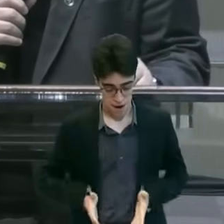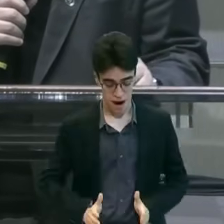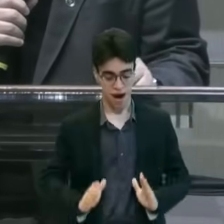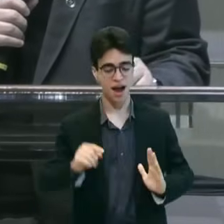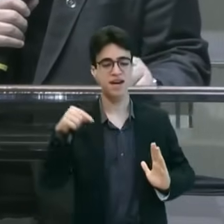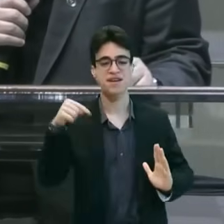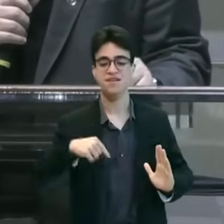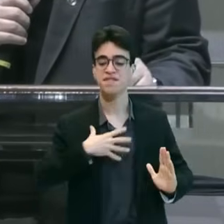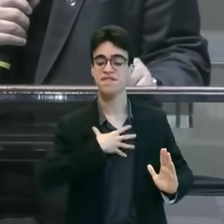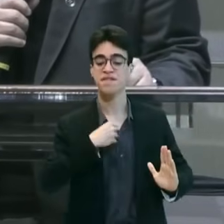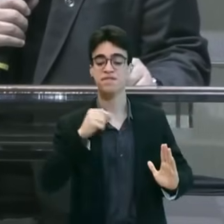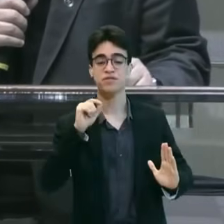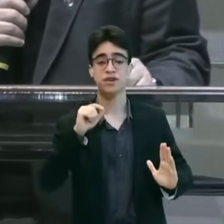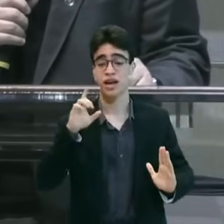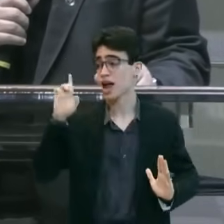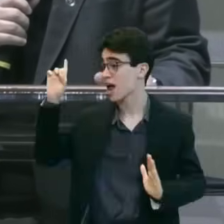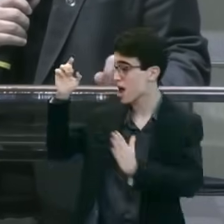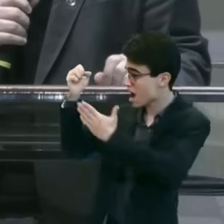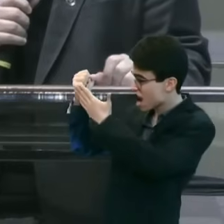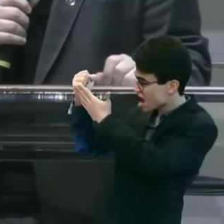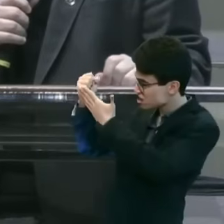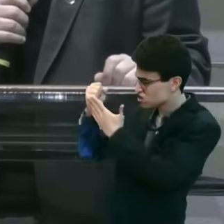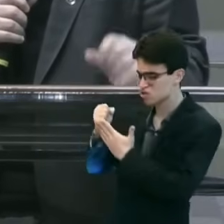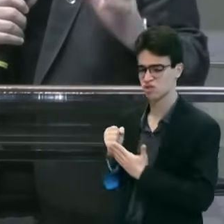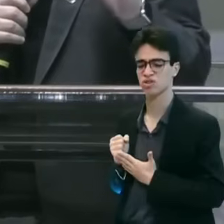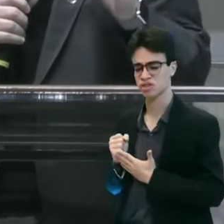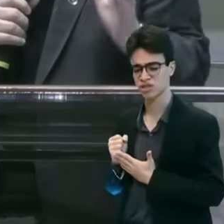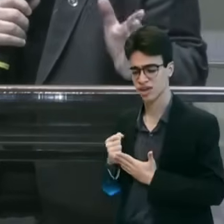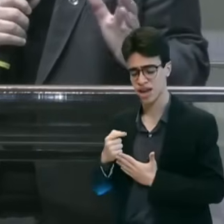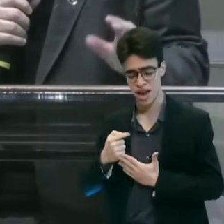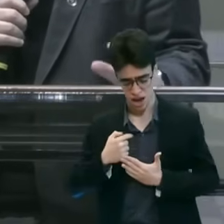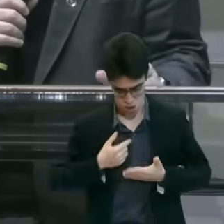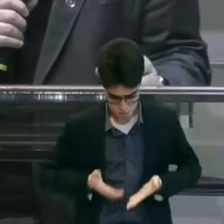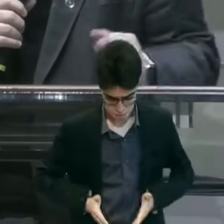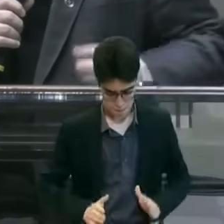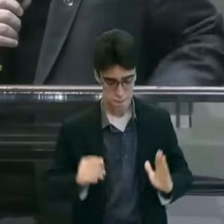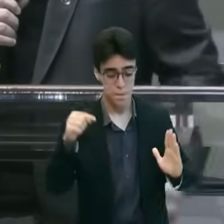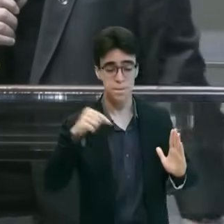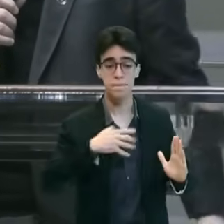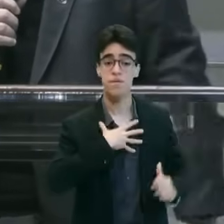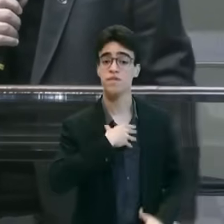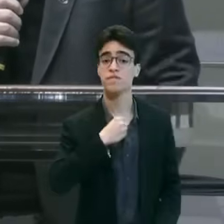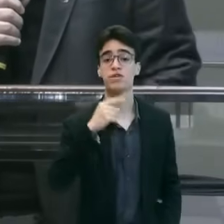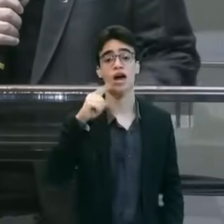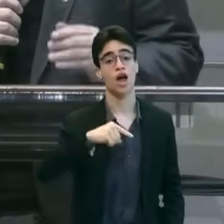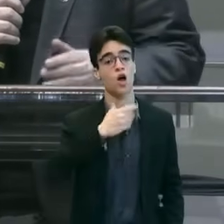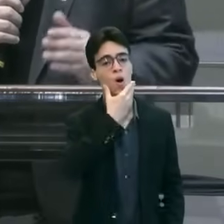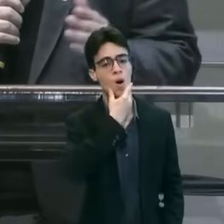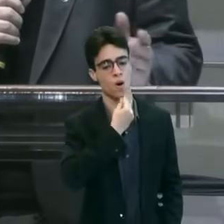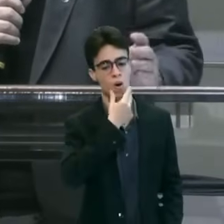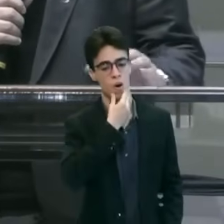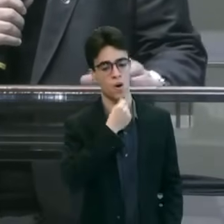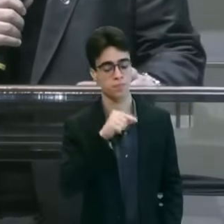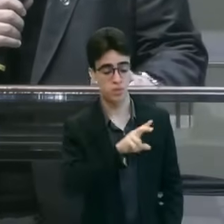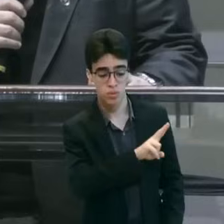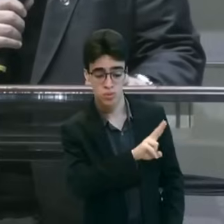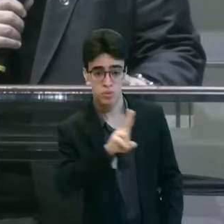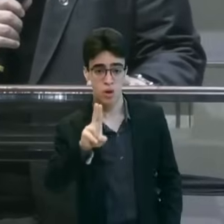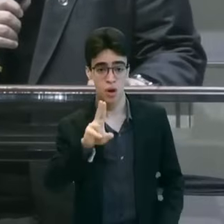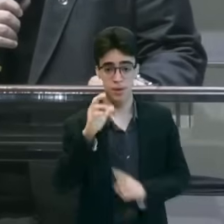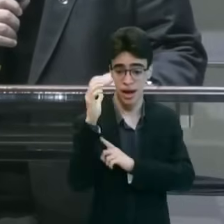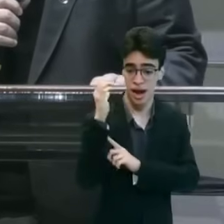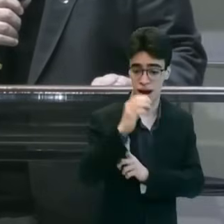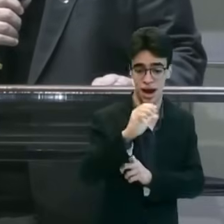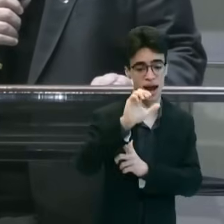disse: com a ajuda de Deus, o Senhor, tive um filho homem. E ela pôs nele o nome de